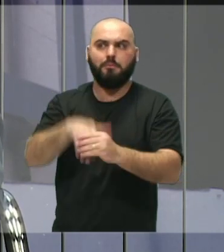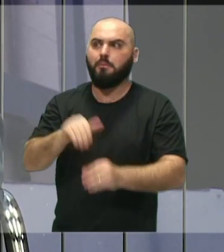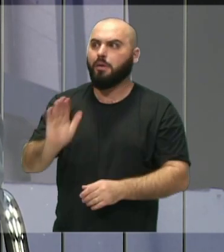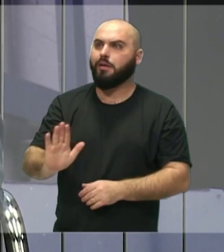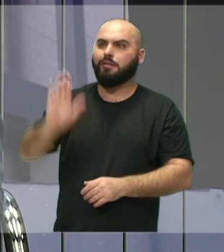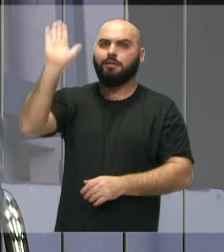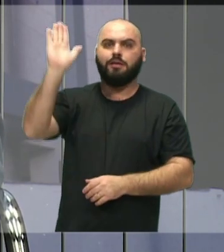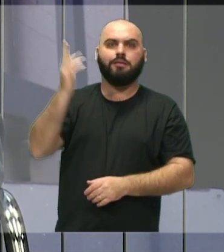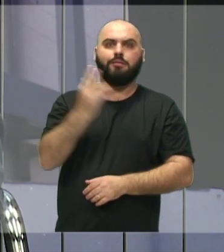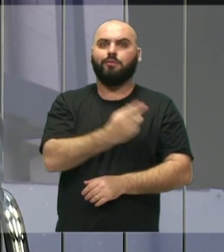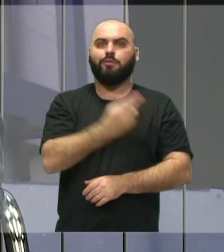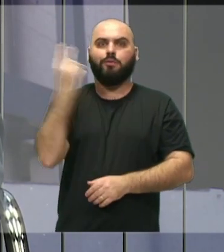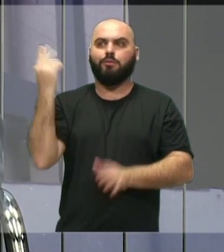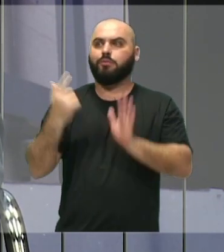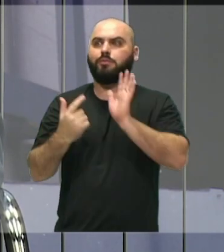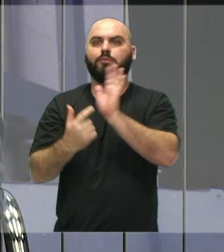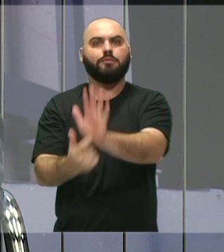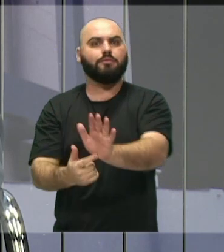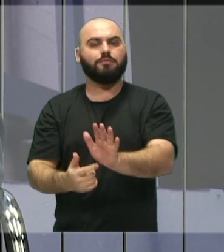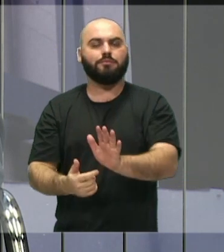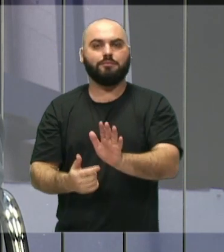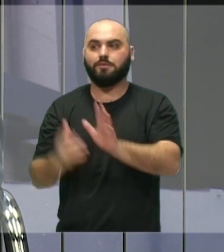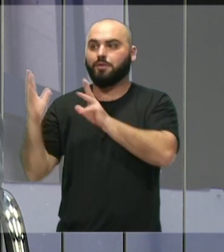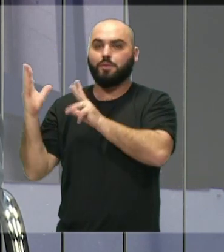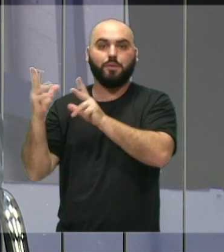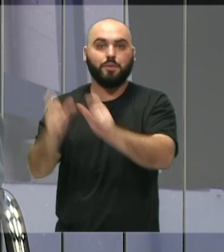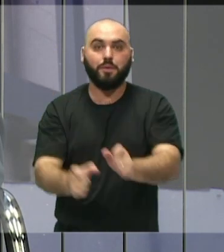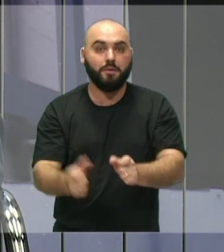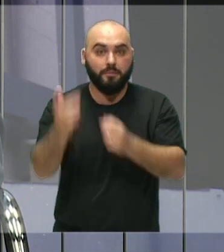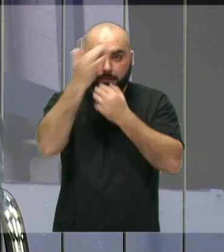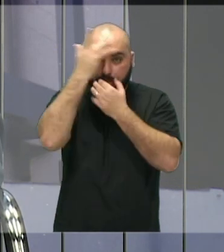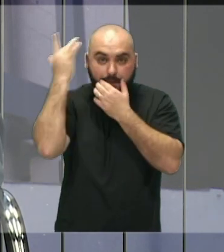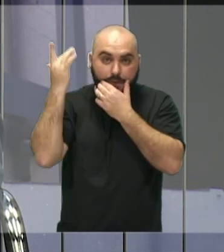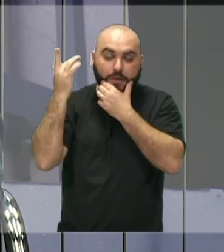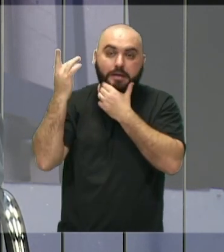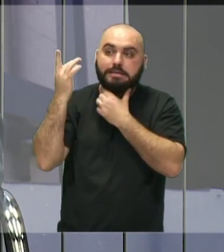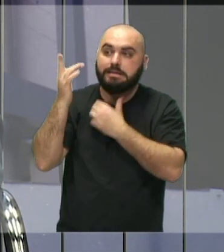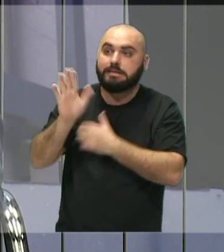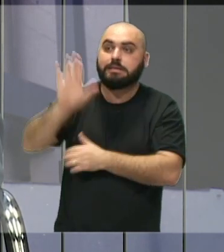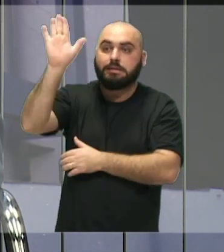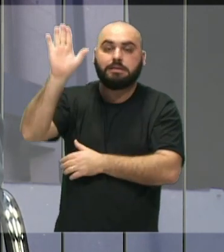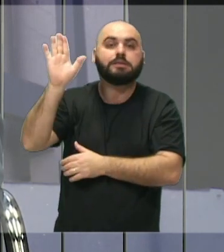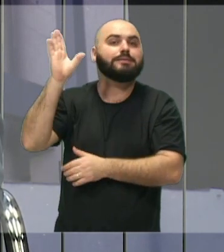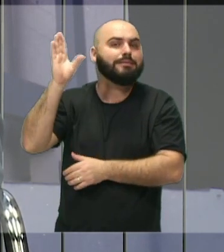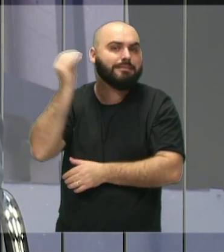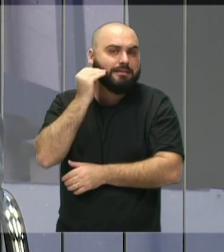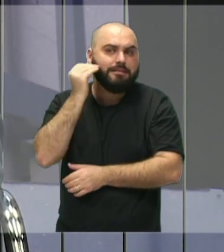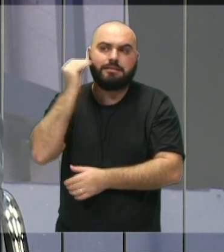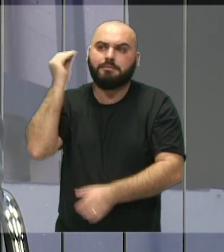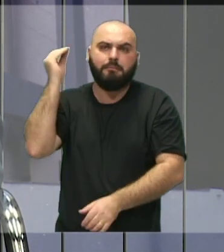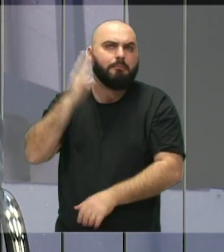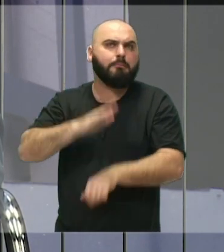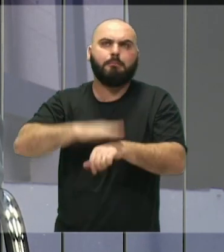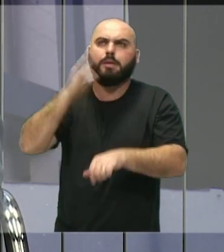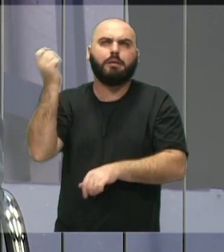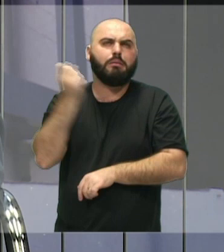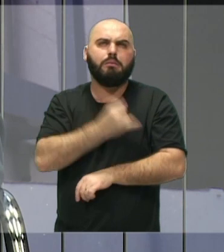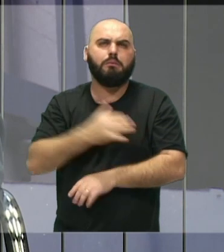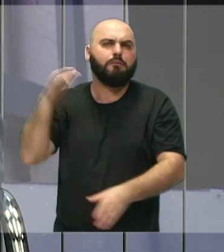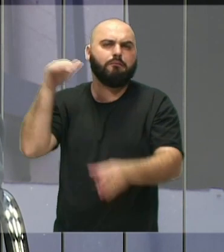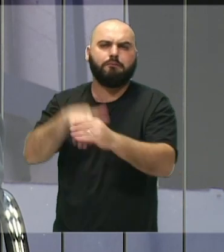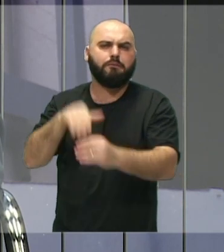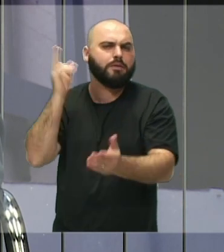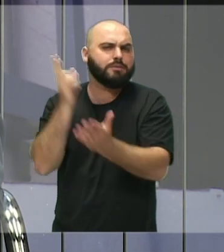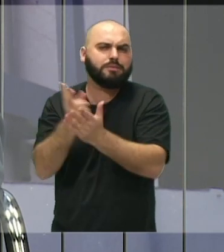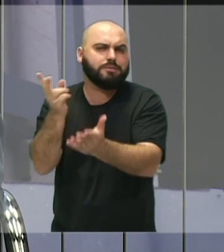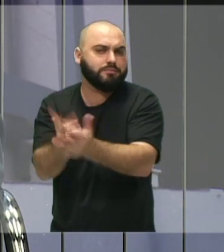candidato, colocar o nome à disposição, todo mundo, eu acho que todo candidato, ele tenta bater o maior número de votos possível, né? Por